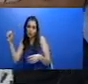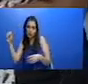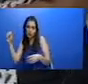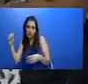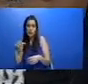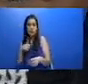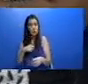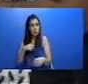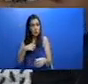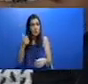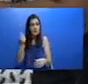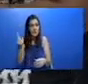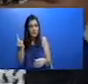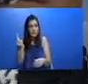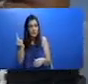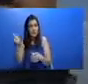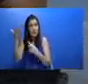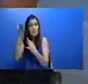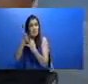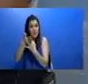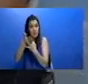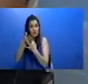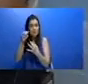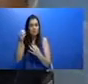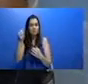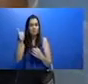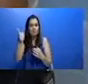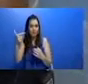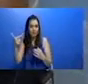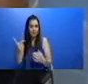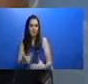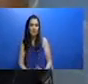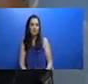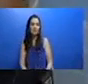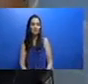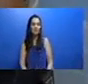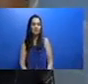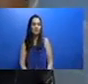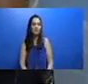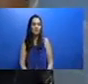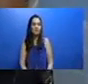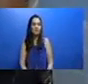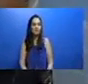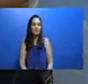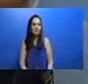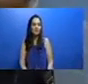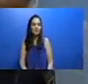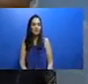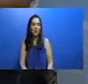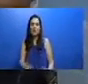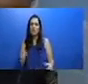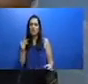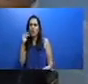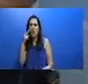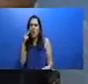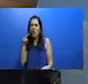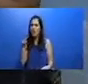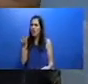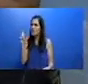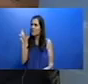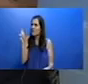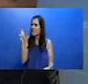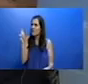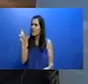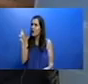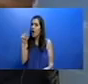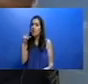E assim, vamos lá. Olha! Ó, se contar, essa caixinha a gente nem precisaria contar, porque